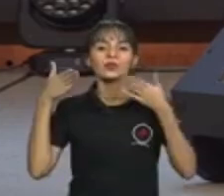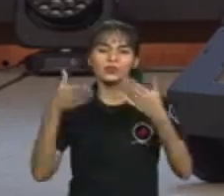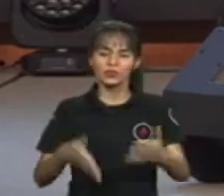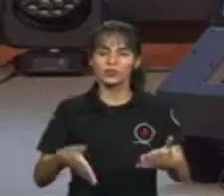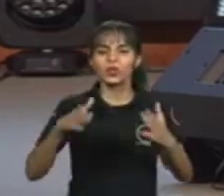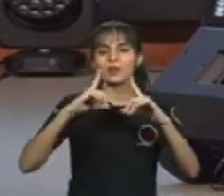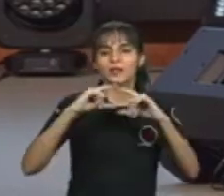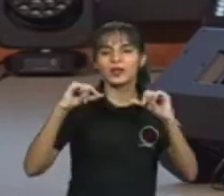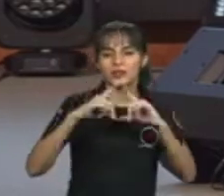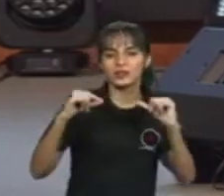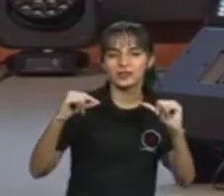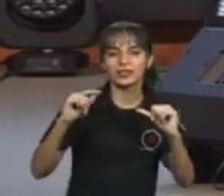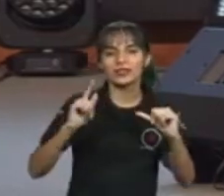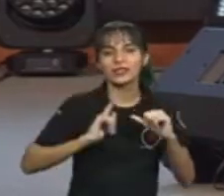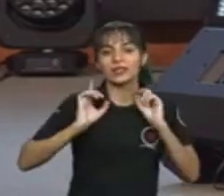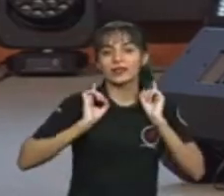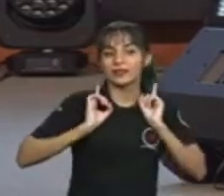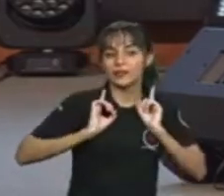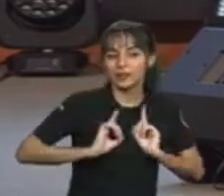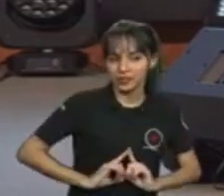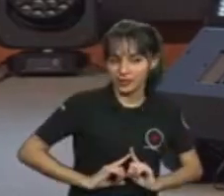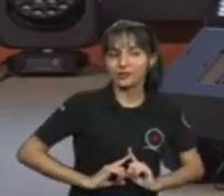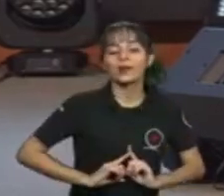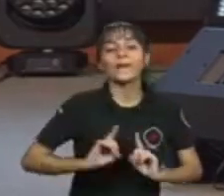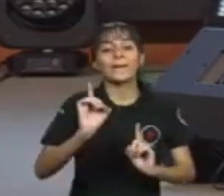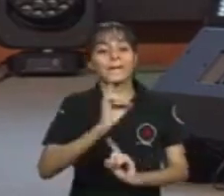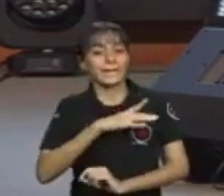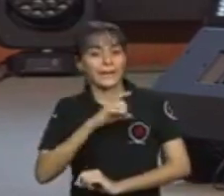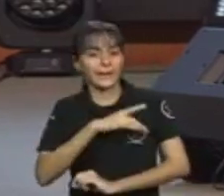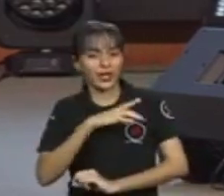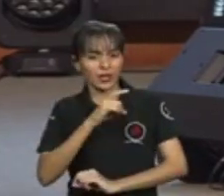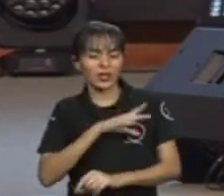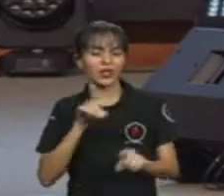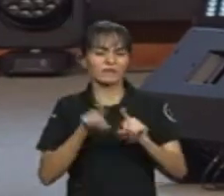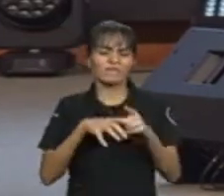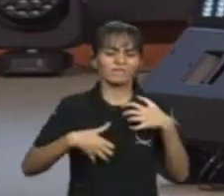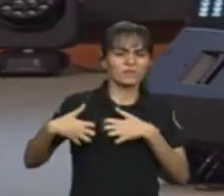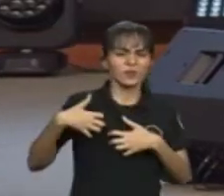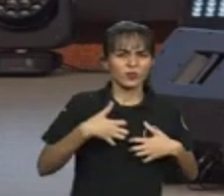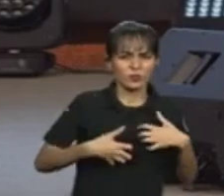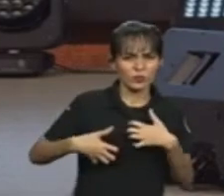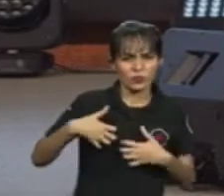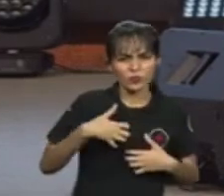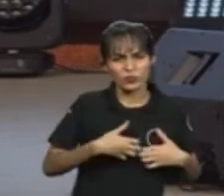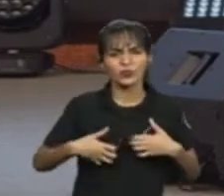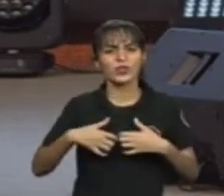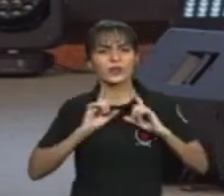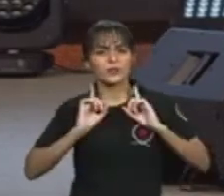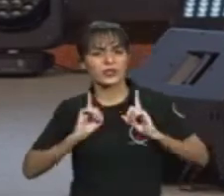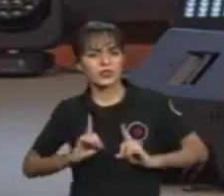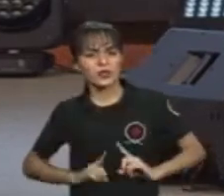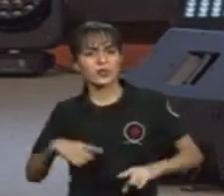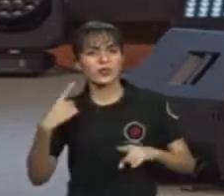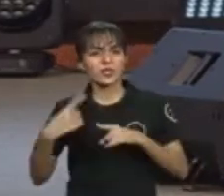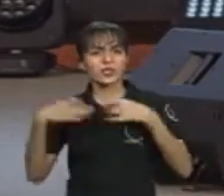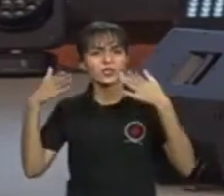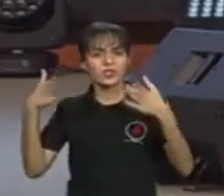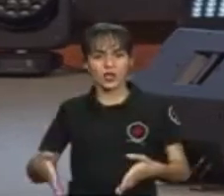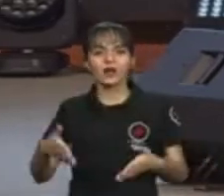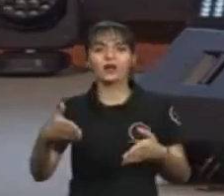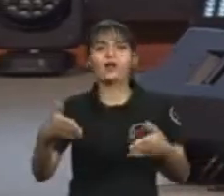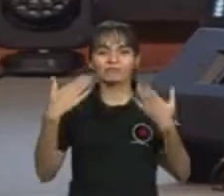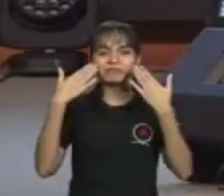Brasília, veio a depressão, veio o medo, veio a angústia, veio a depressão por chegar na